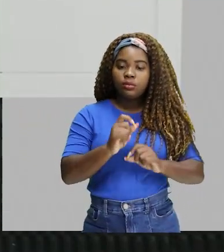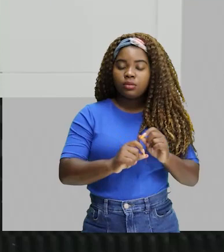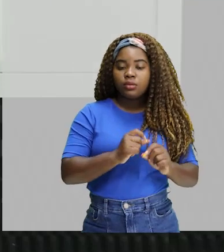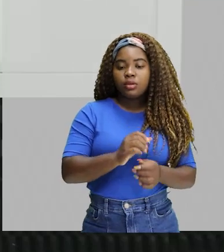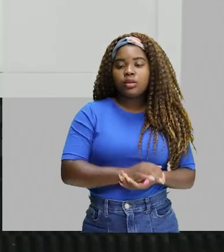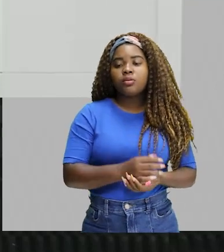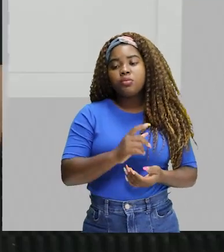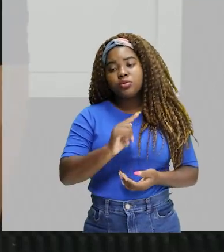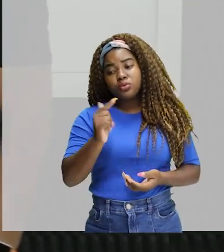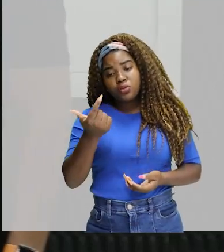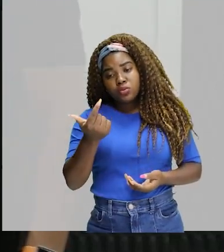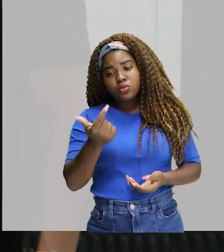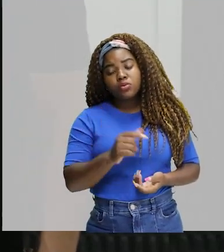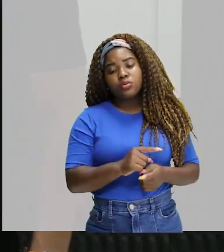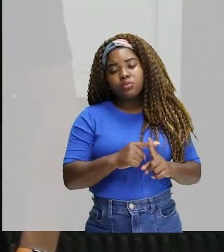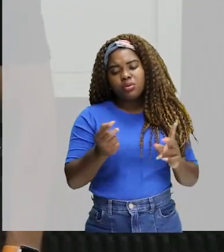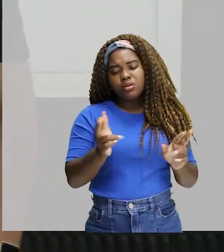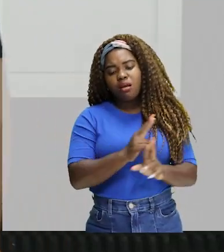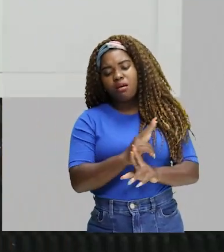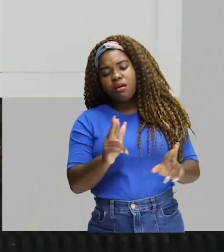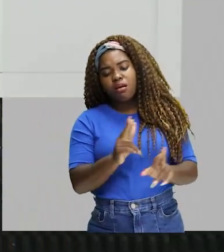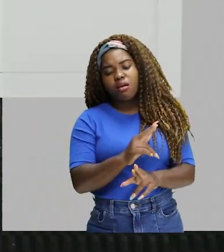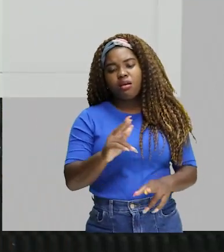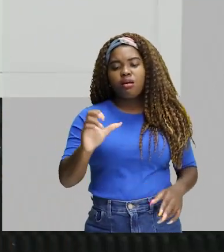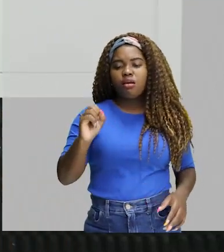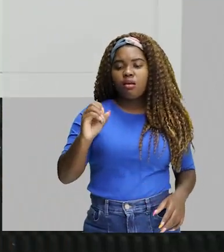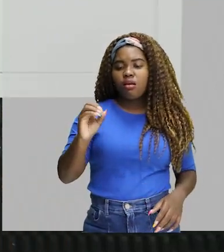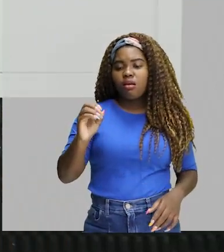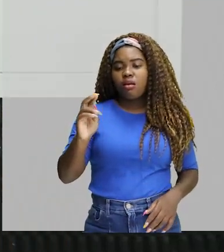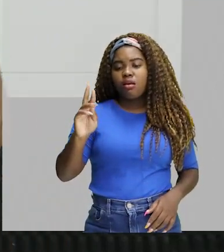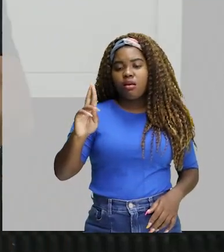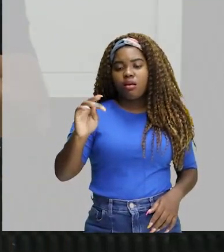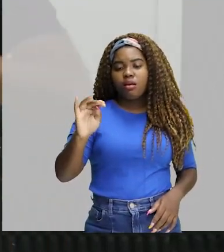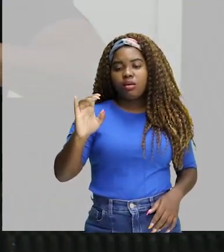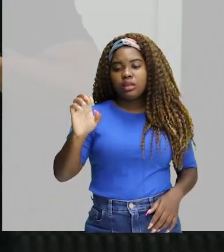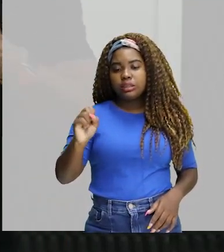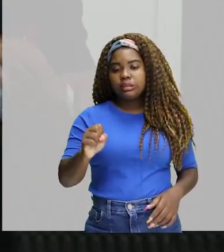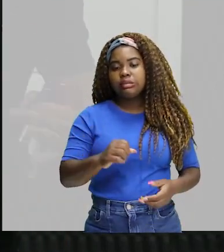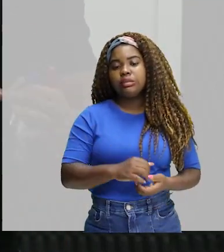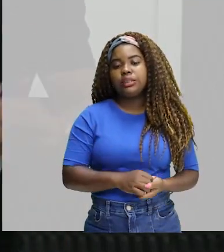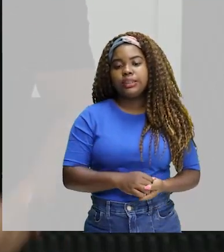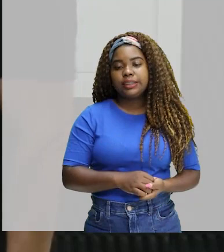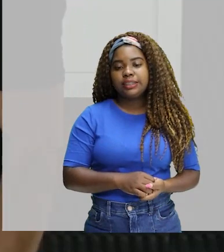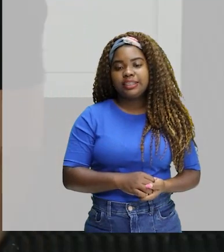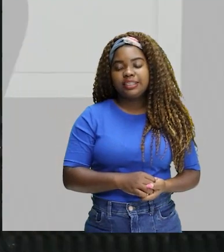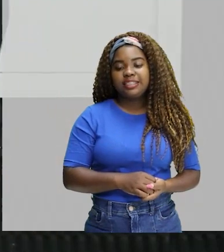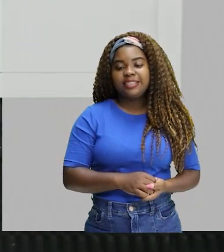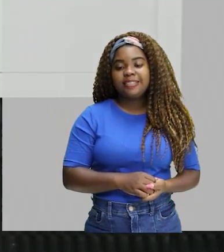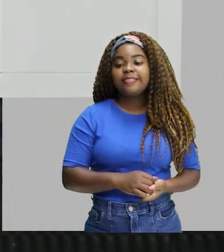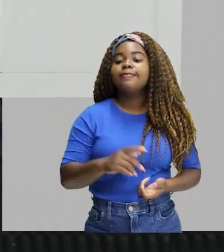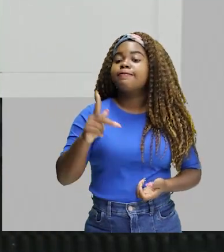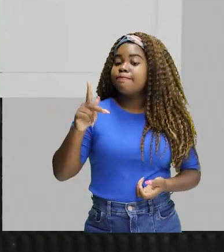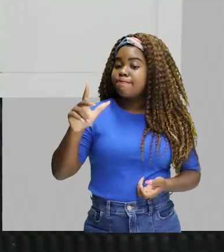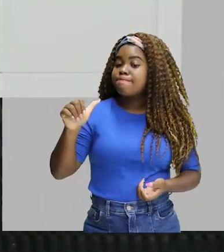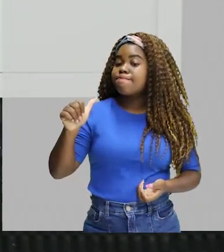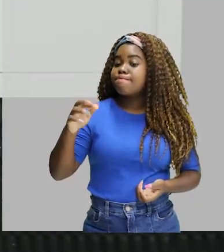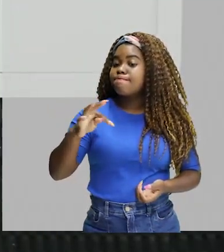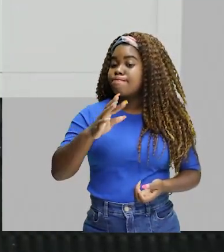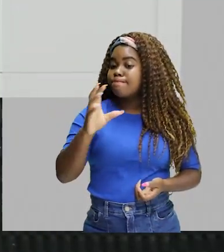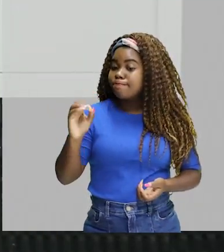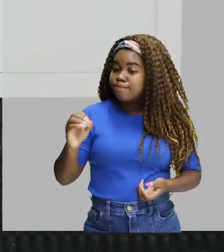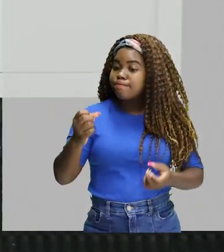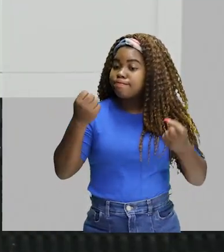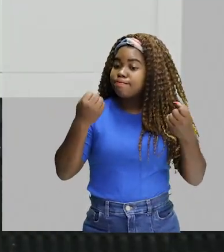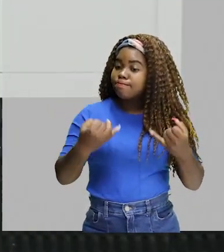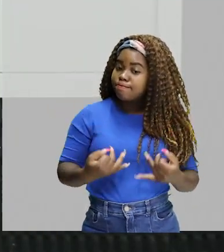Xenofonte, mas não atribui a Sócrates nenhuma característica extra. É bem mais humano. Platão não, Platão fala do nosso